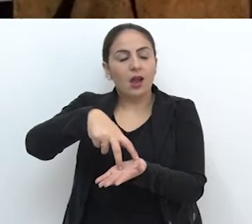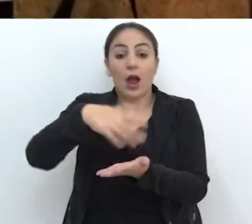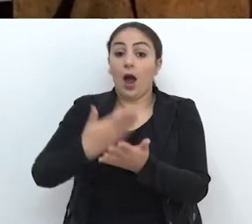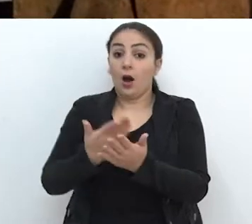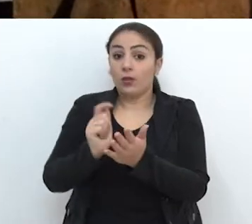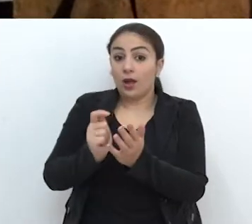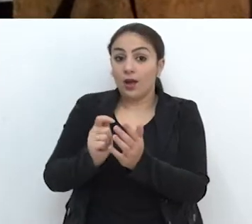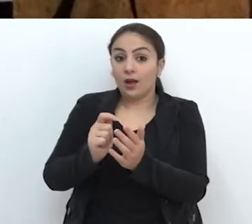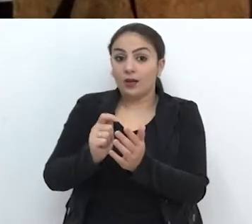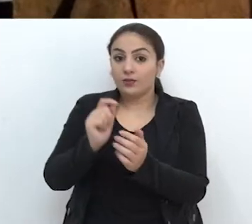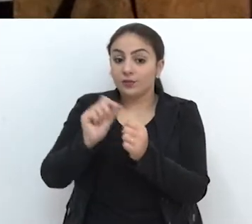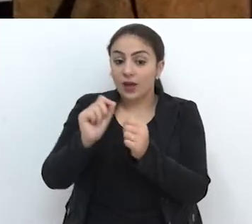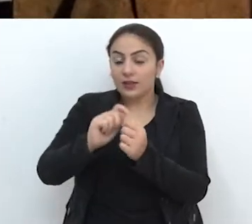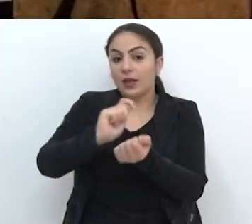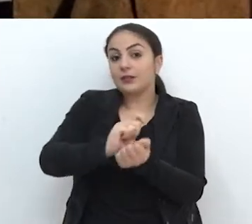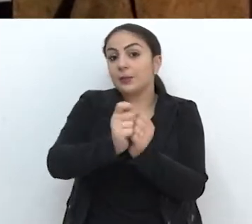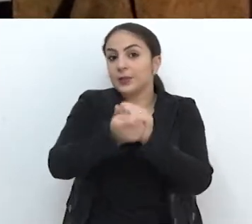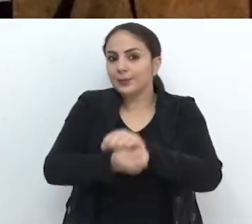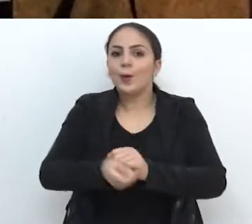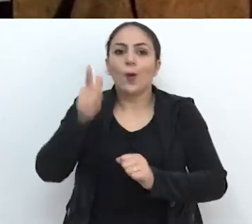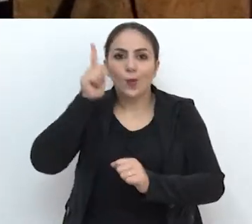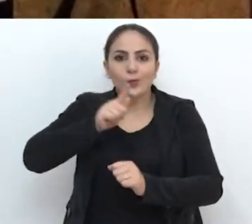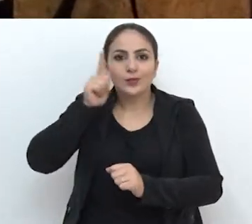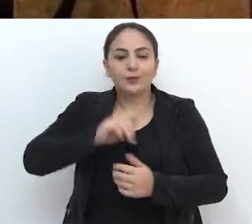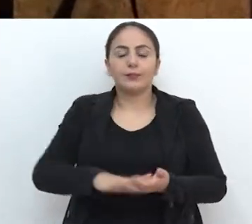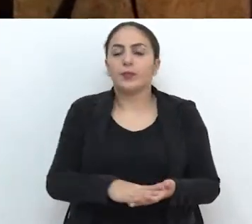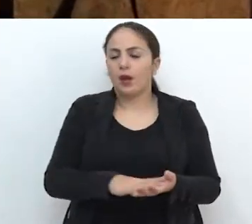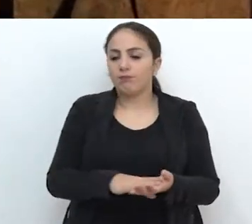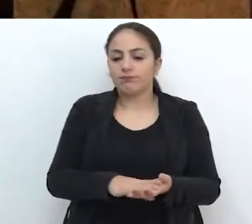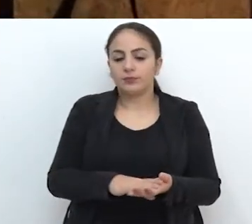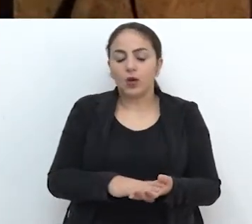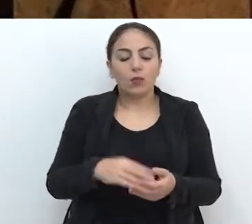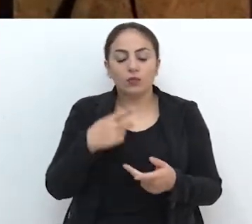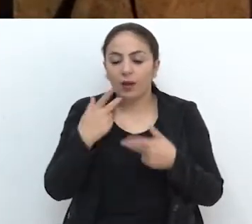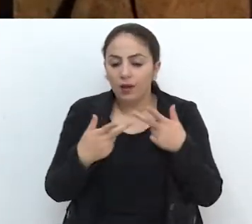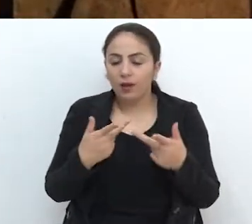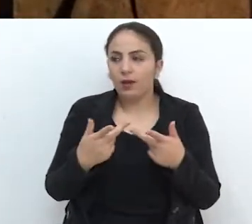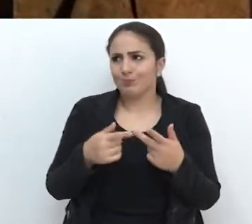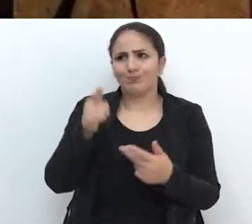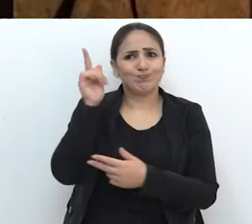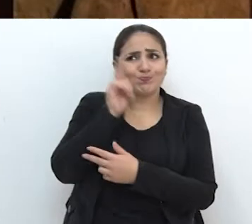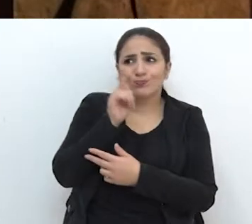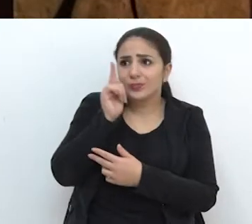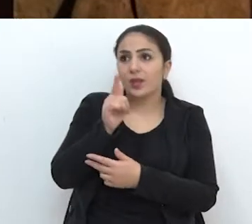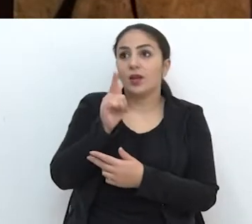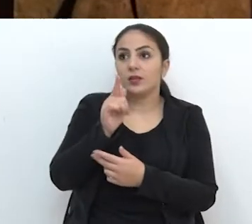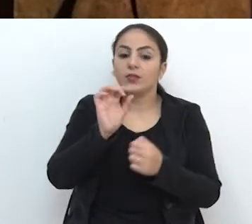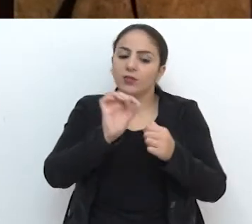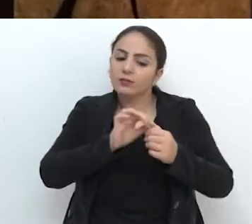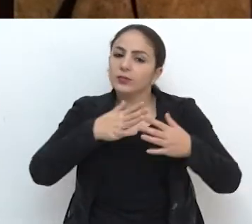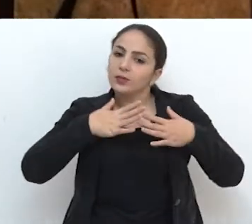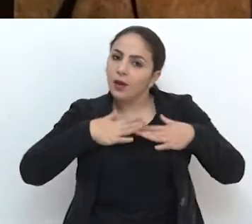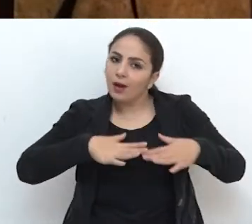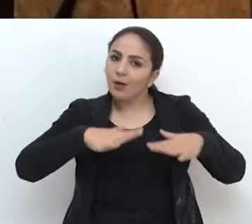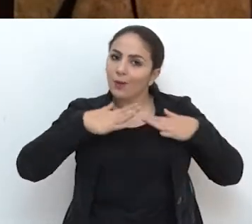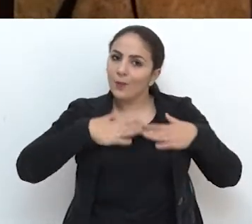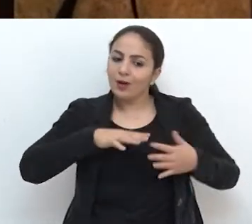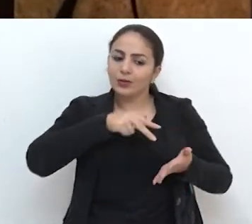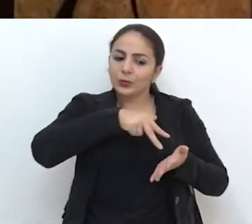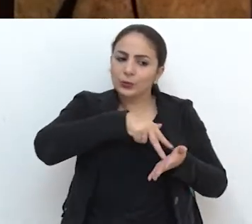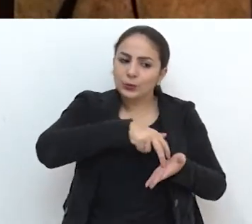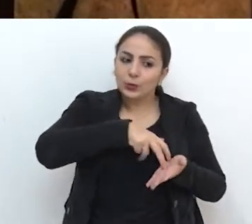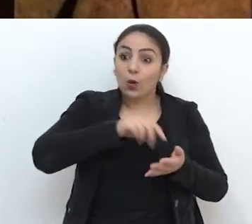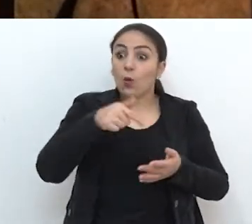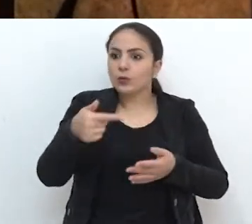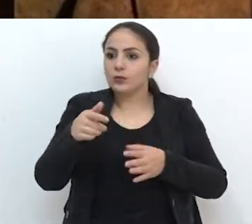adaptada para você conseguir agachar. Eu não tenho intensidade para fazer isso. Você vai fazer isso mais lento, o outro mais rápido, o outro com mais